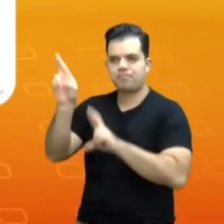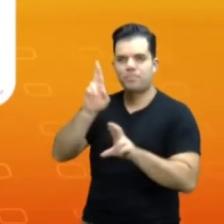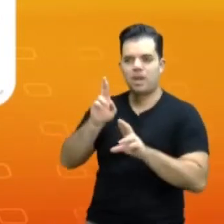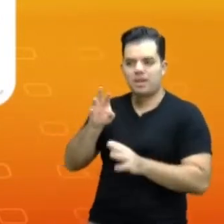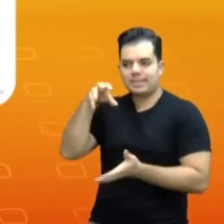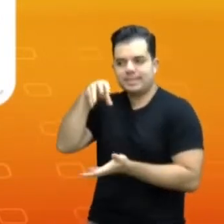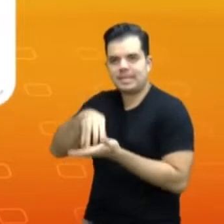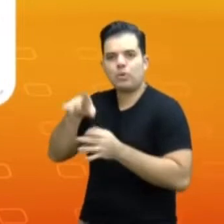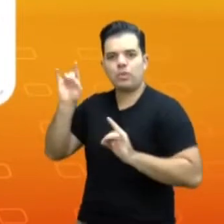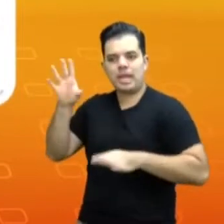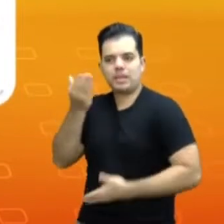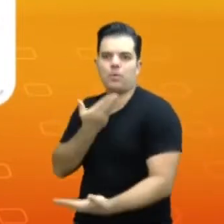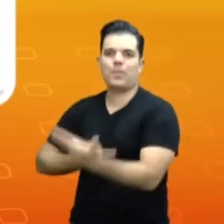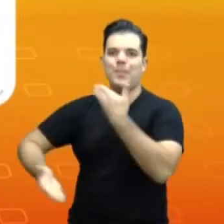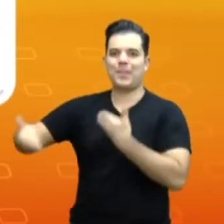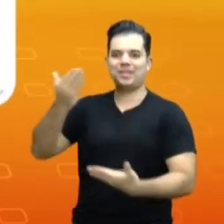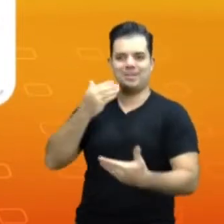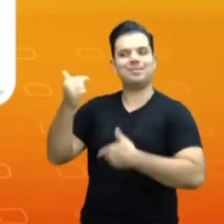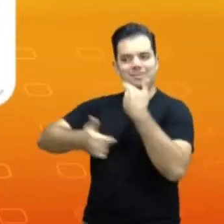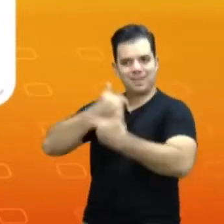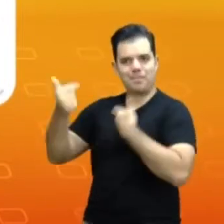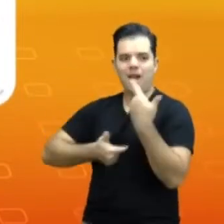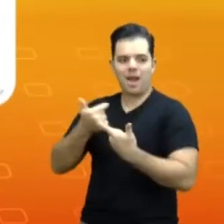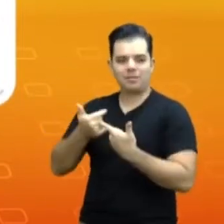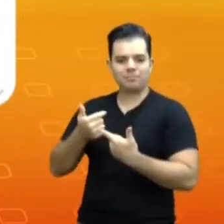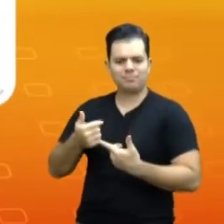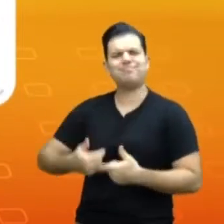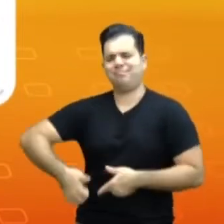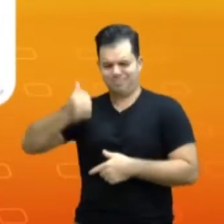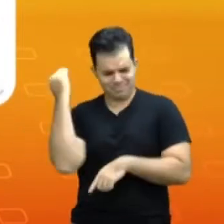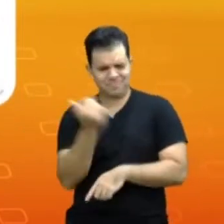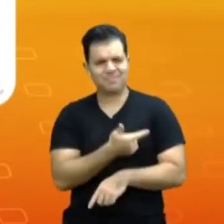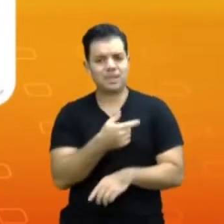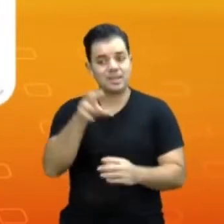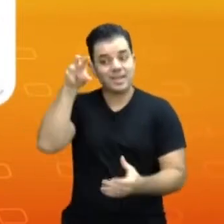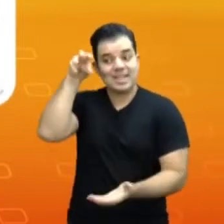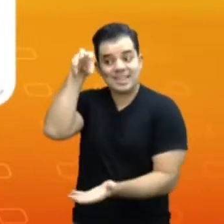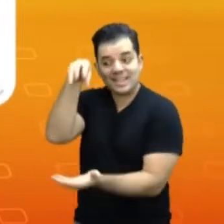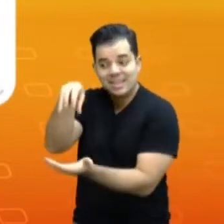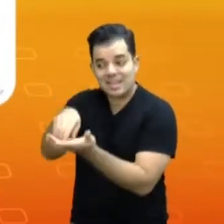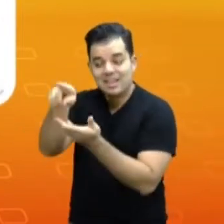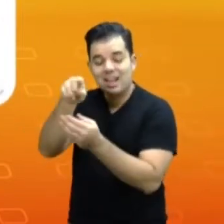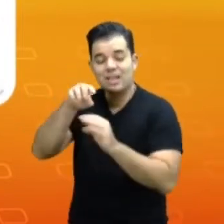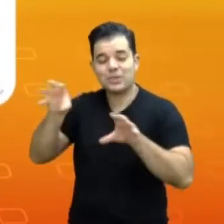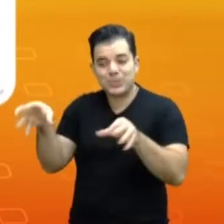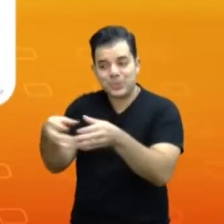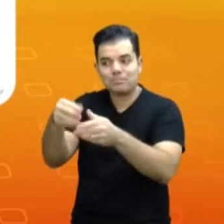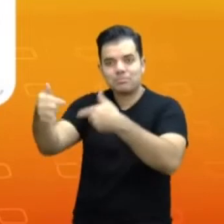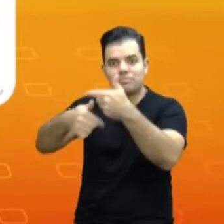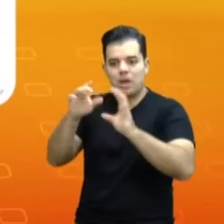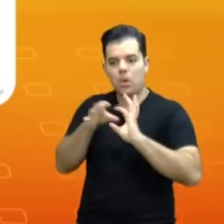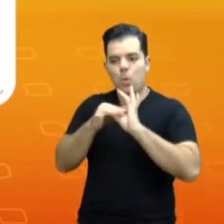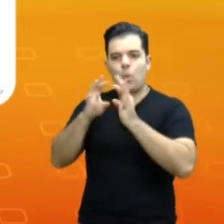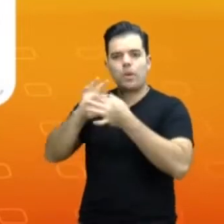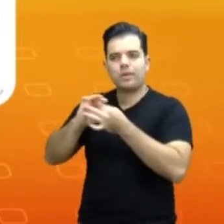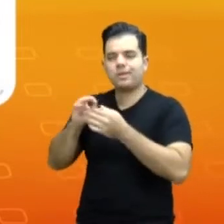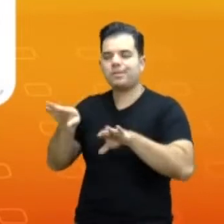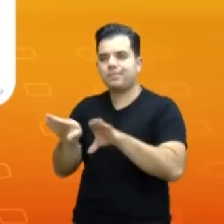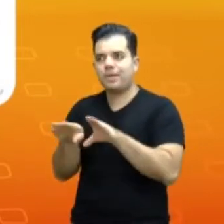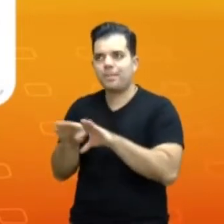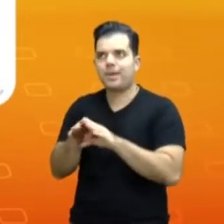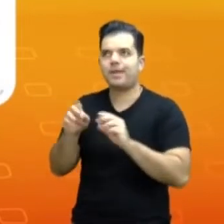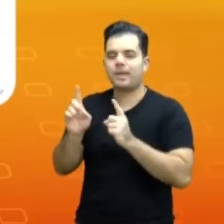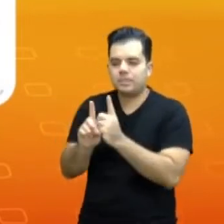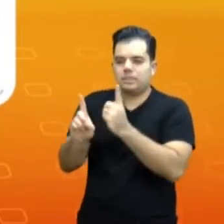central técnica compartilhada. Mas é isso, dentro da instalação olímpica, o que tem de diferença, assim, o cuidado em relação